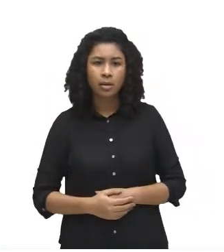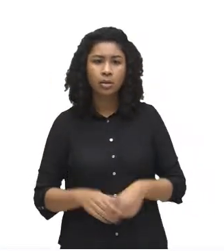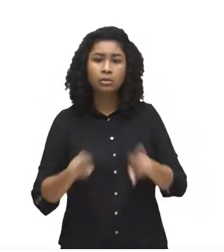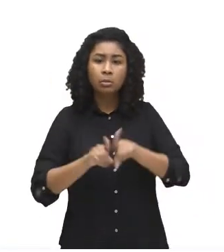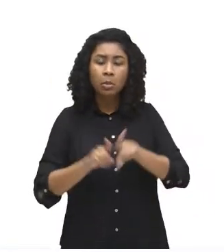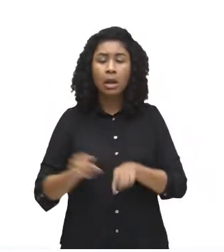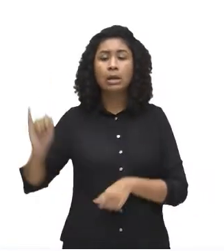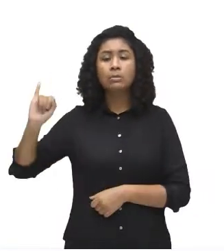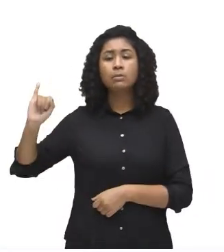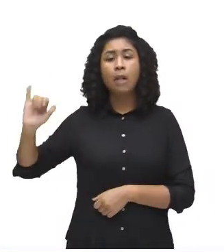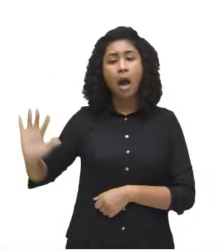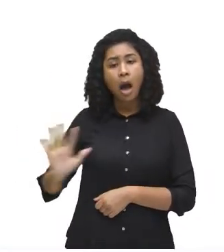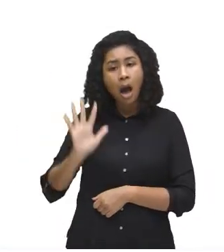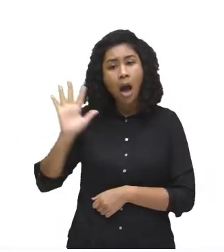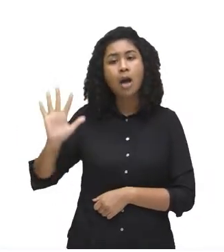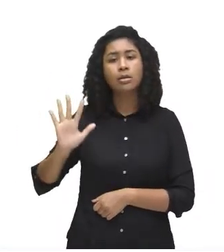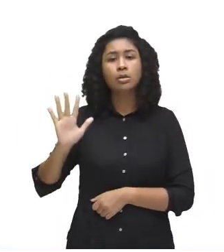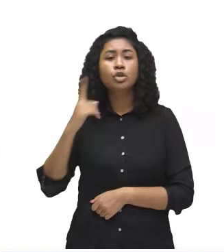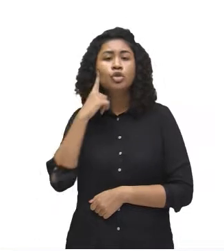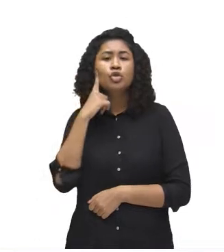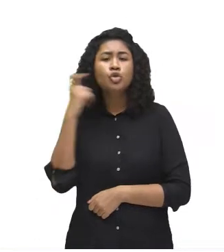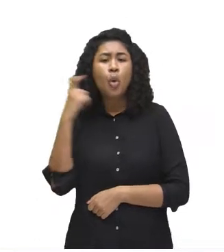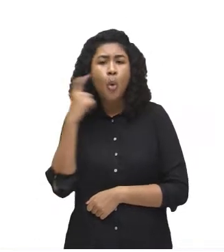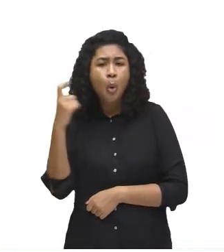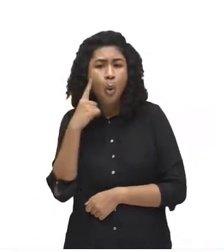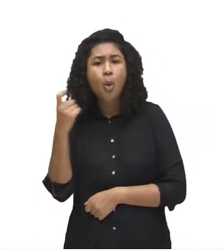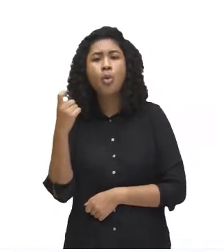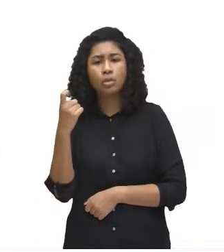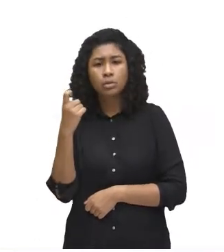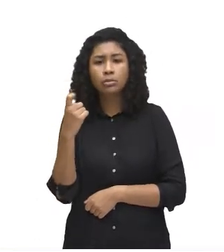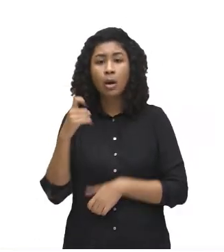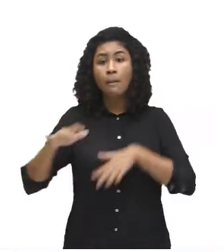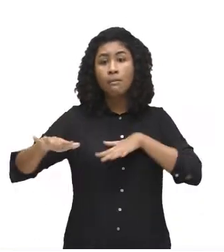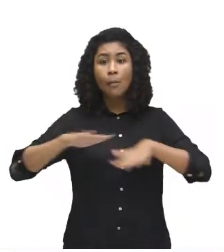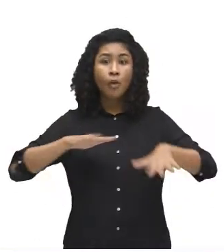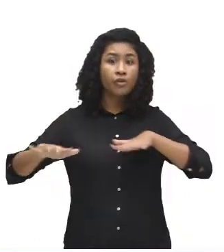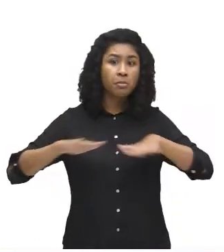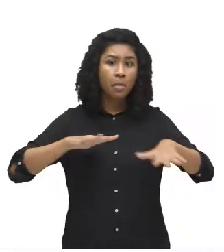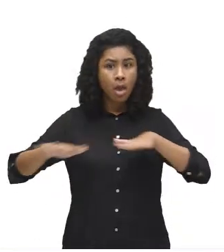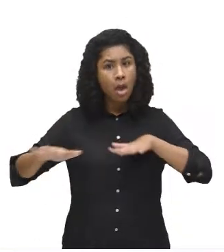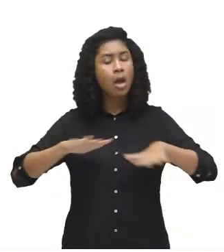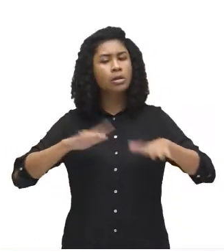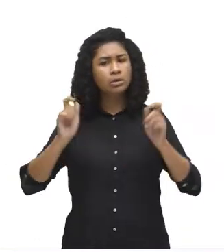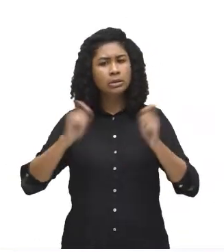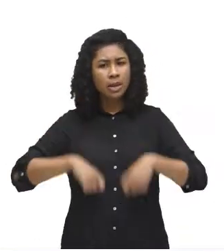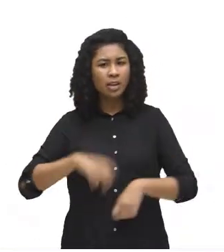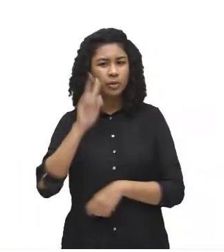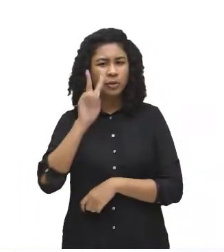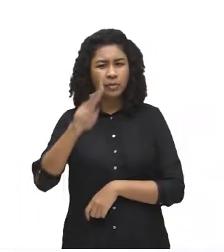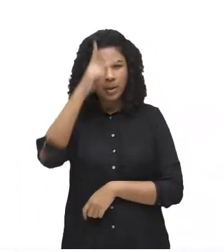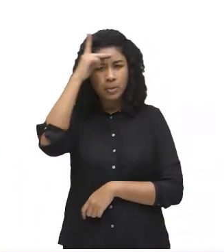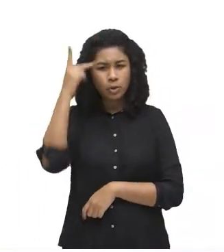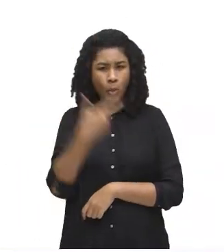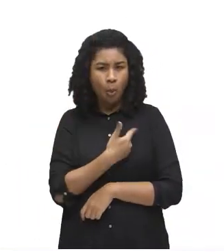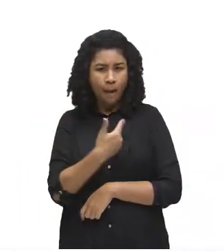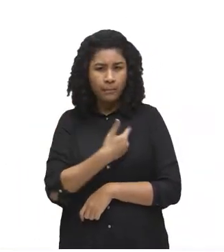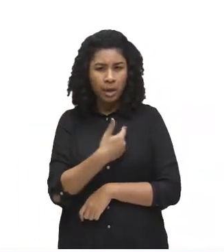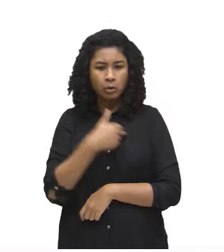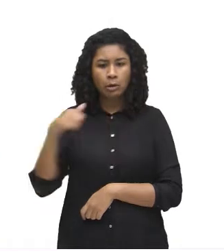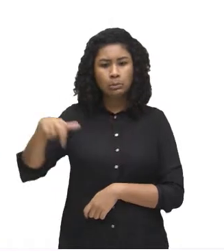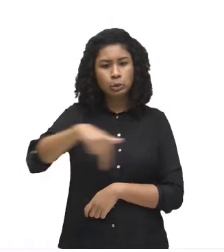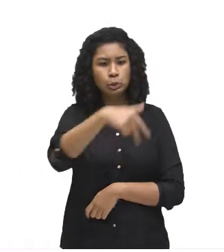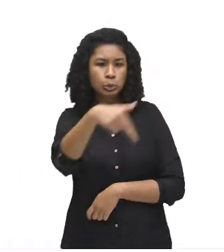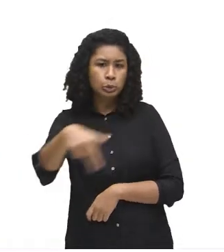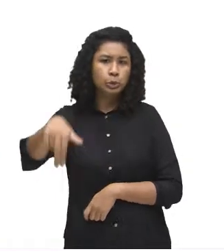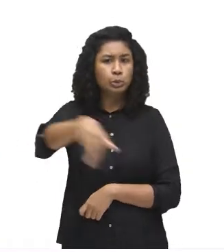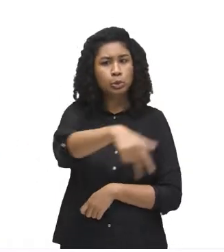por exemplo. O que você lê quando ele fica se movimentando para lá e para cá? Para lá e para cá. Ele não para, é para lá e para cá.